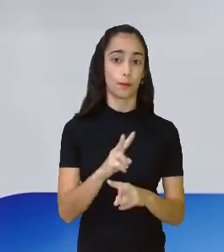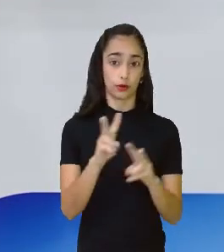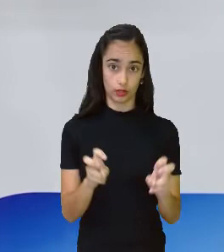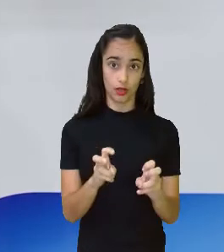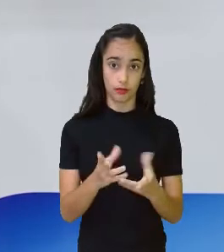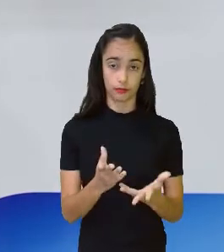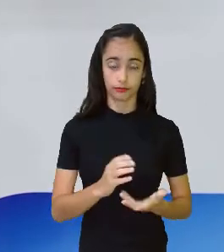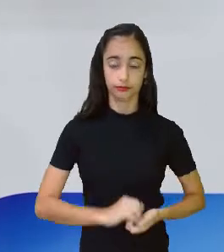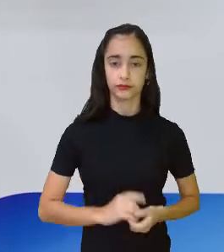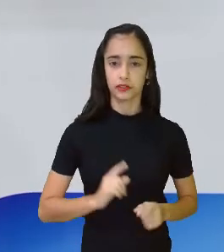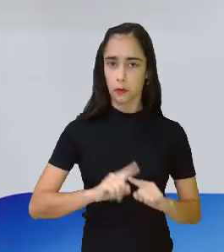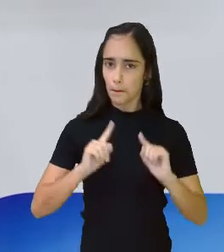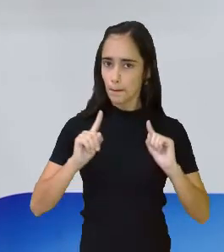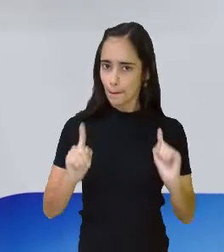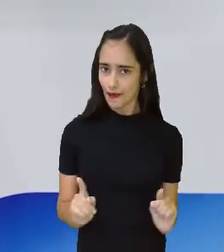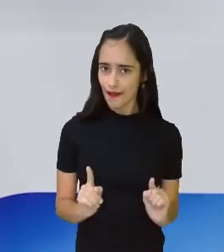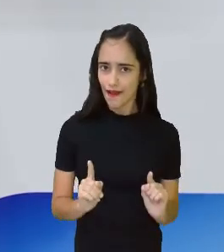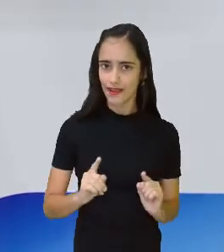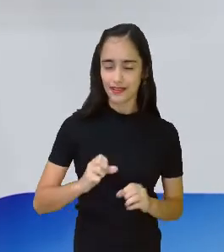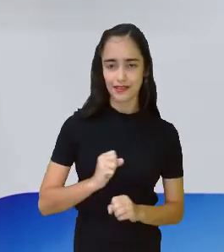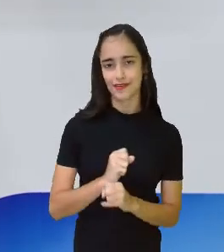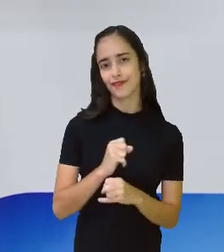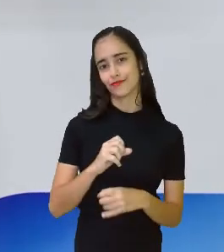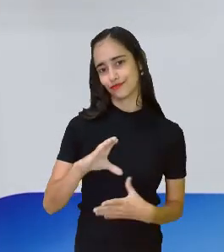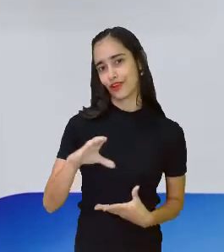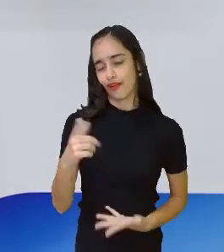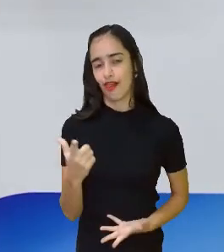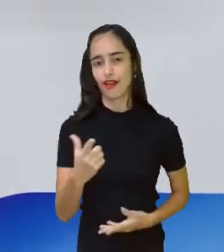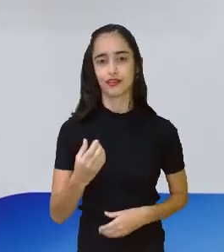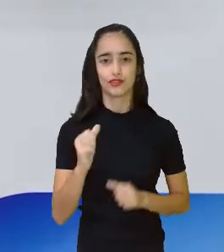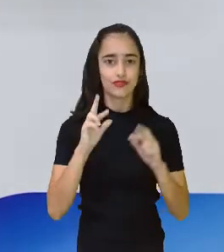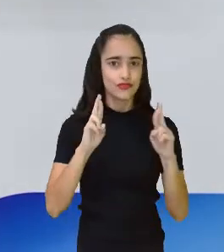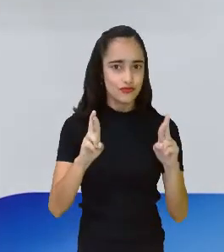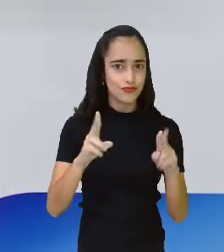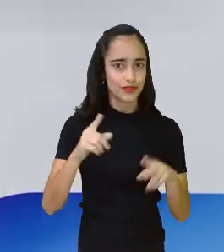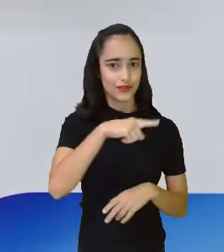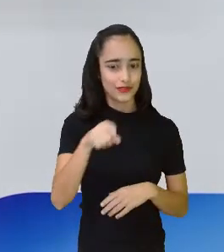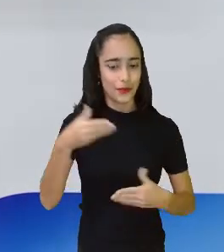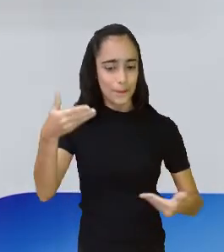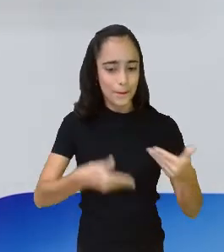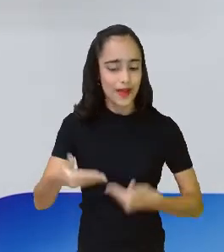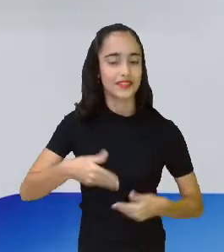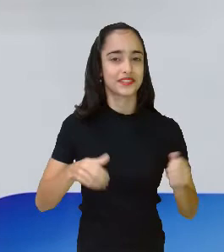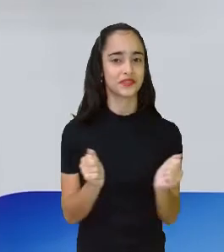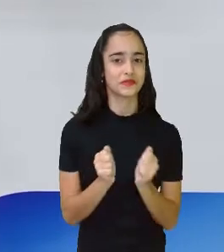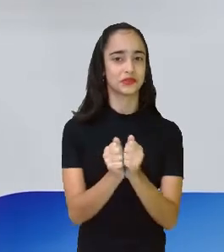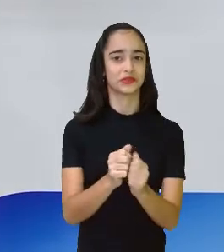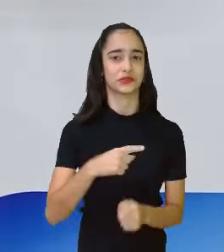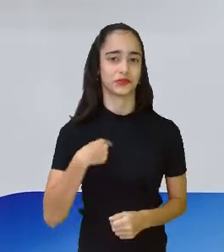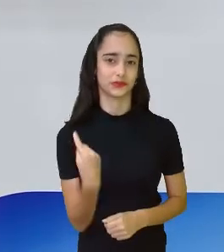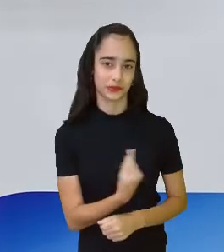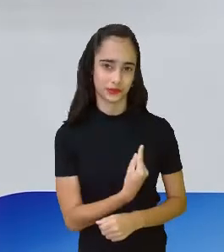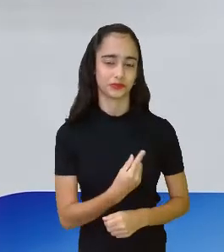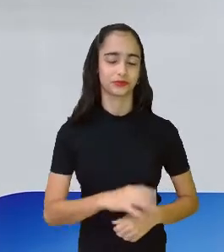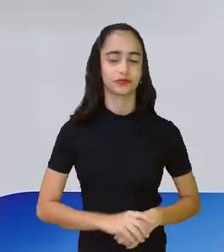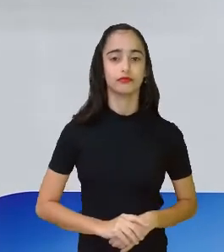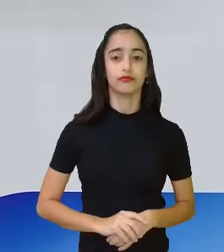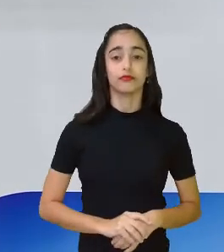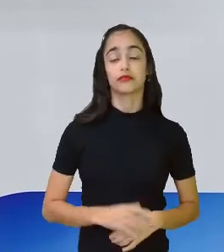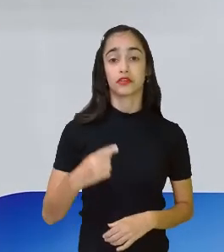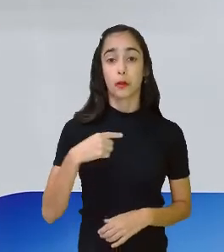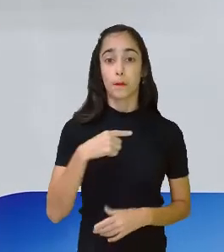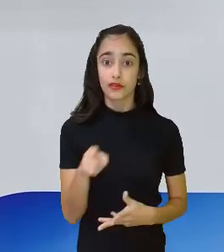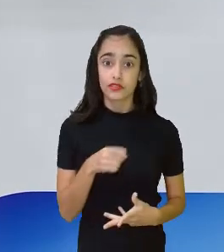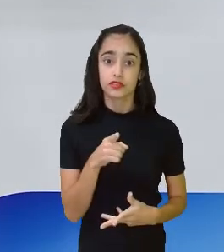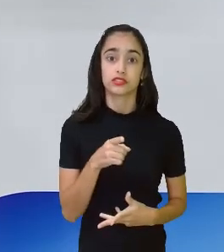claro, eu espero que você participe junto comigo, tá? E para me ajudar, para que eu receba as tuas mensagens, o